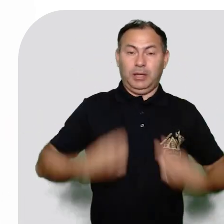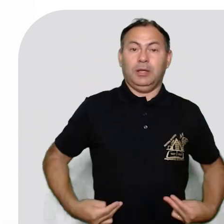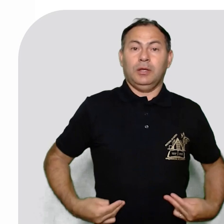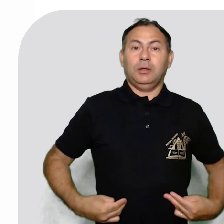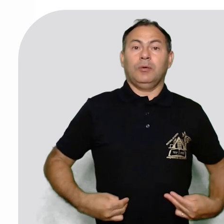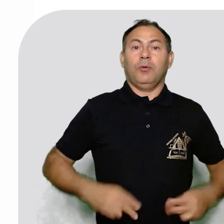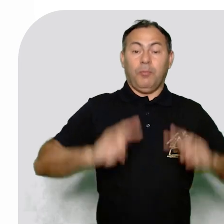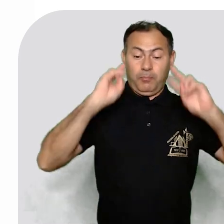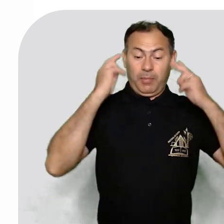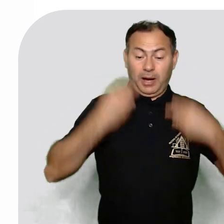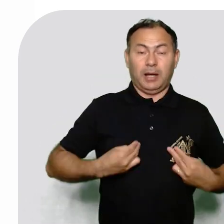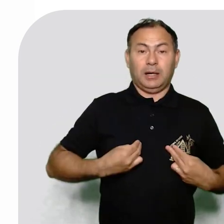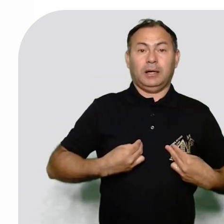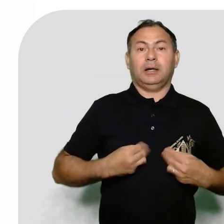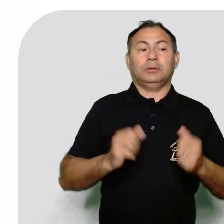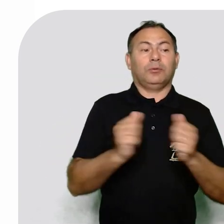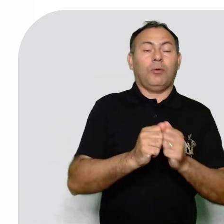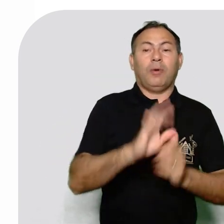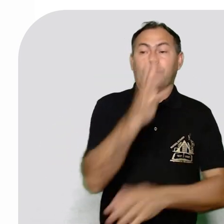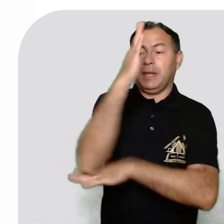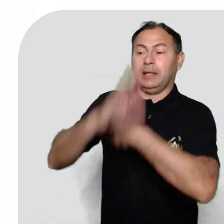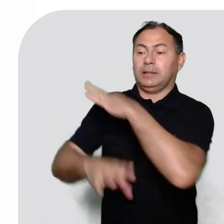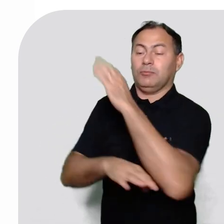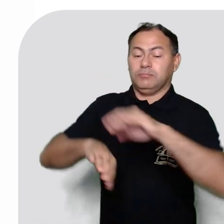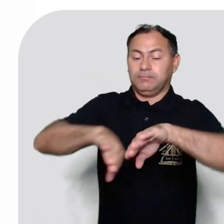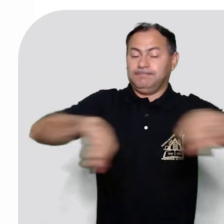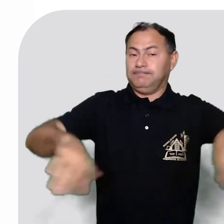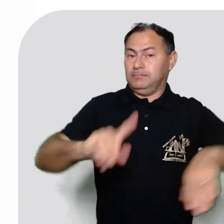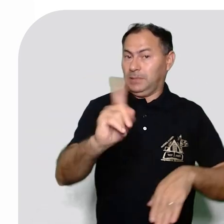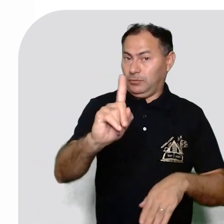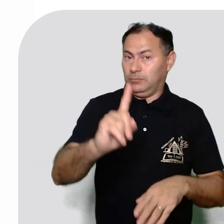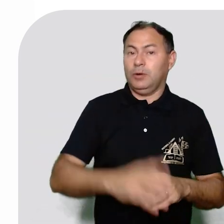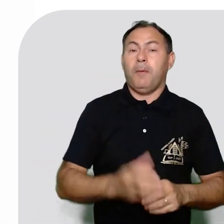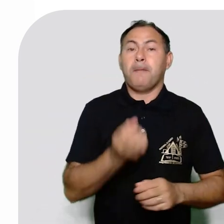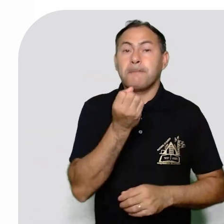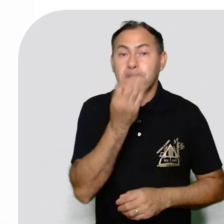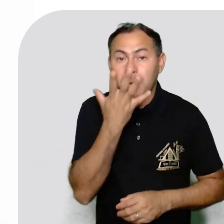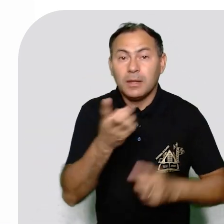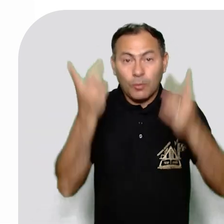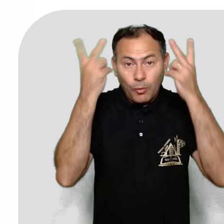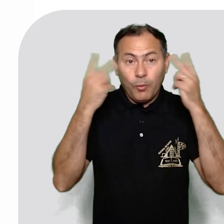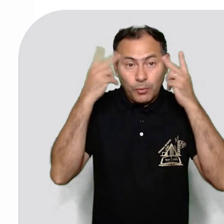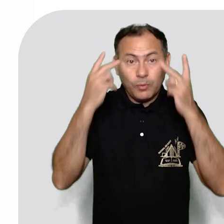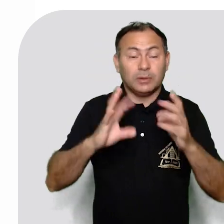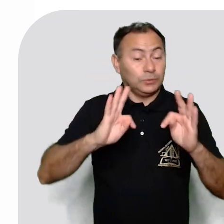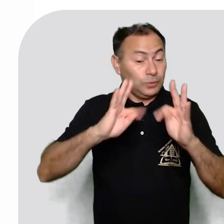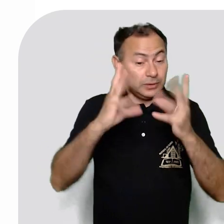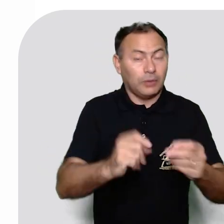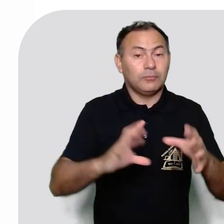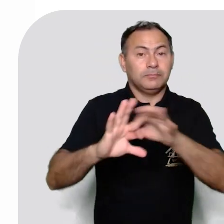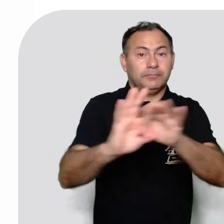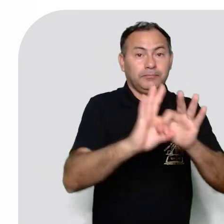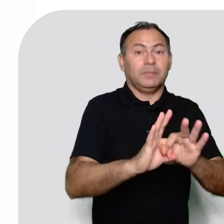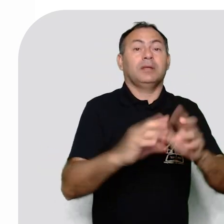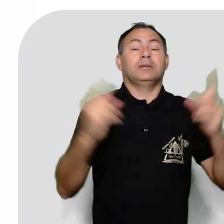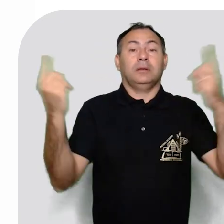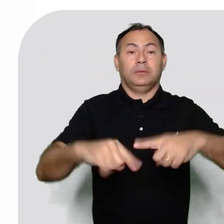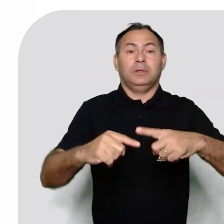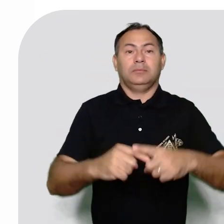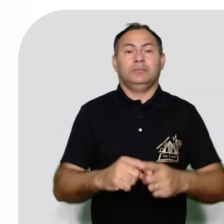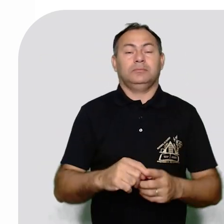comum ambiental, o bem comum das outras criaturas. Então o bem comum é um bem comum integral. Esse é um